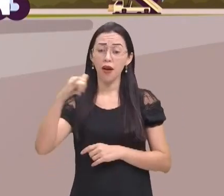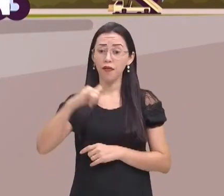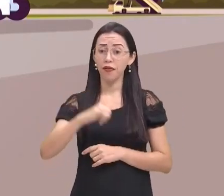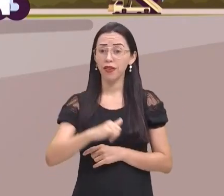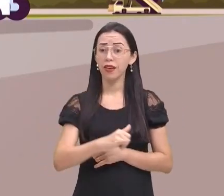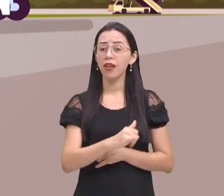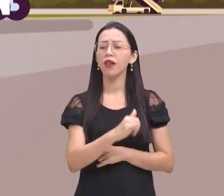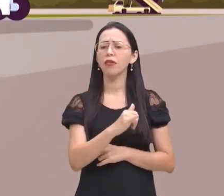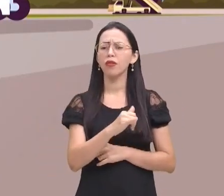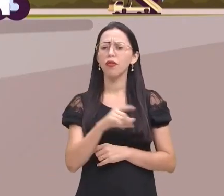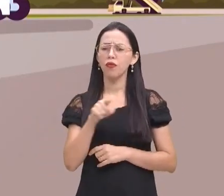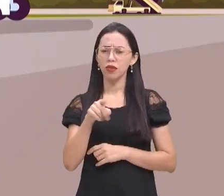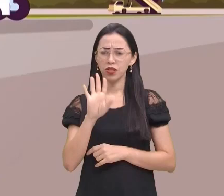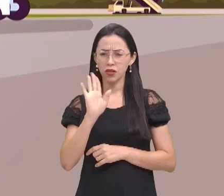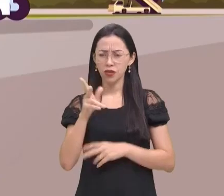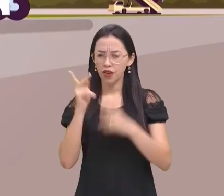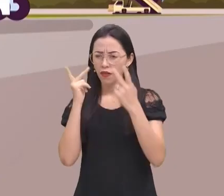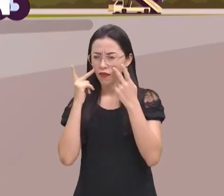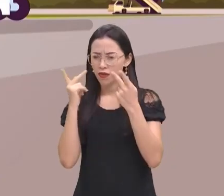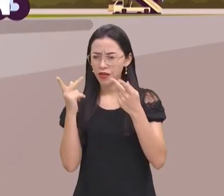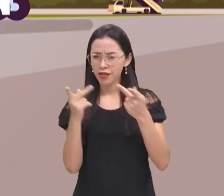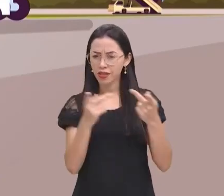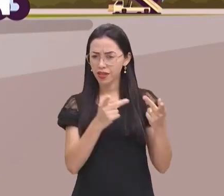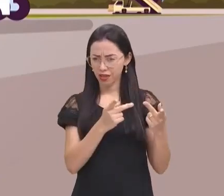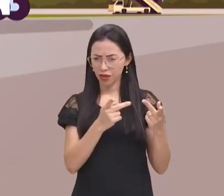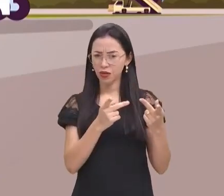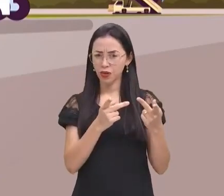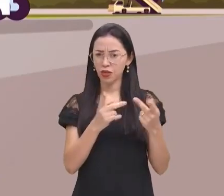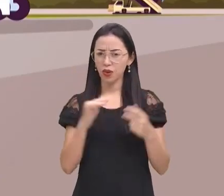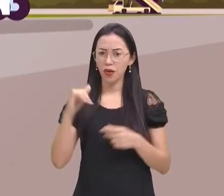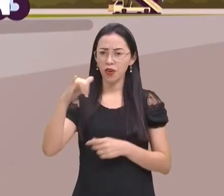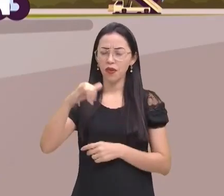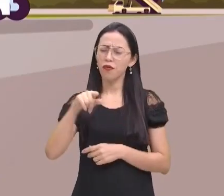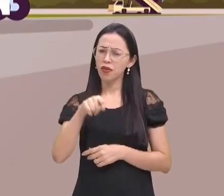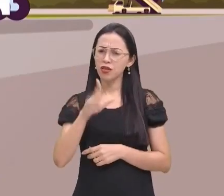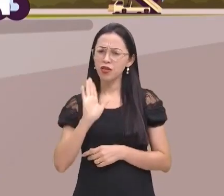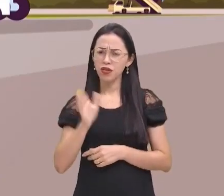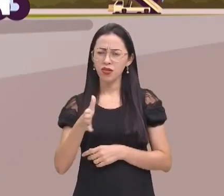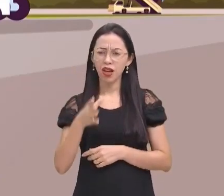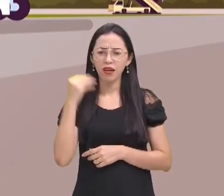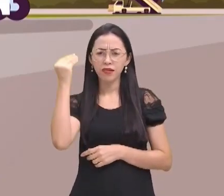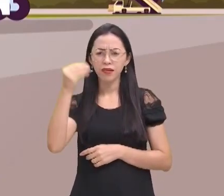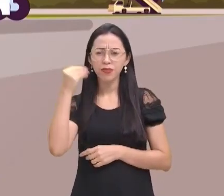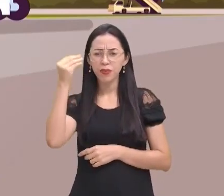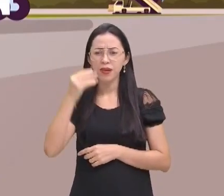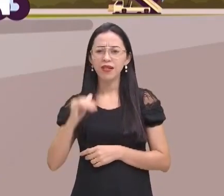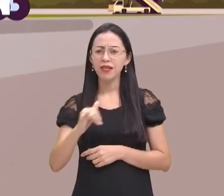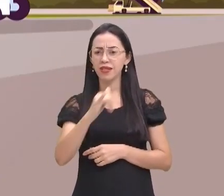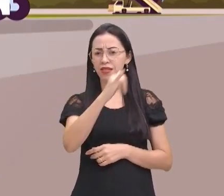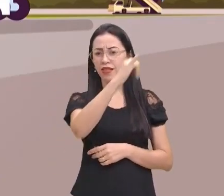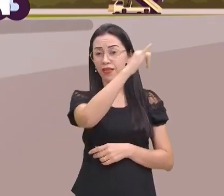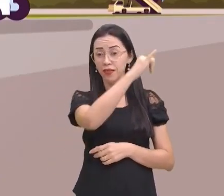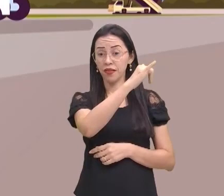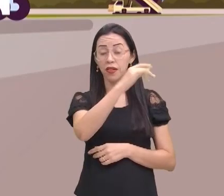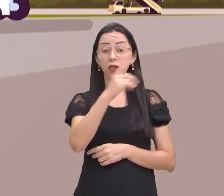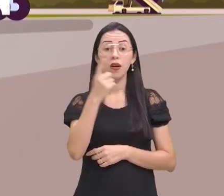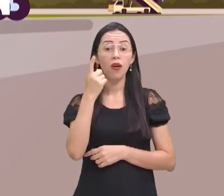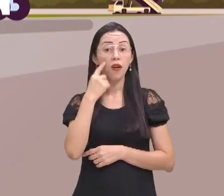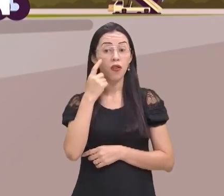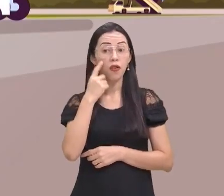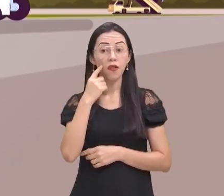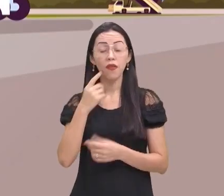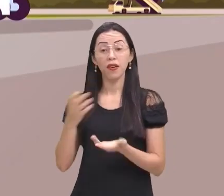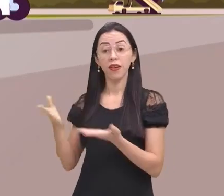já foi em alguma vez? Já viajou de avião? O que nós estamos vendo aqui atrás de mim? Um avião